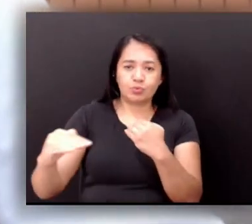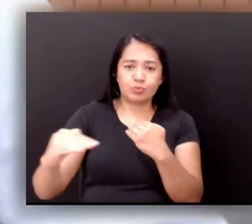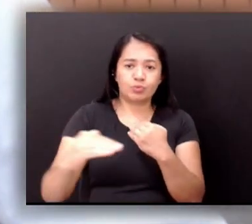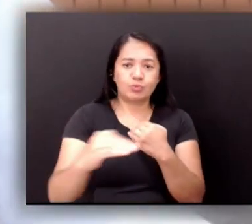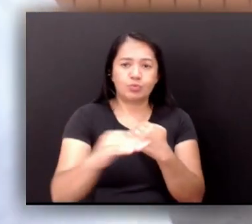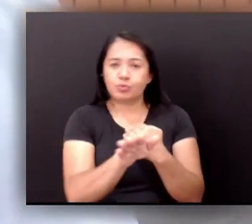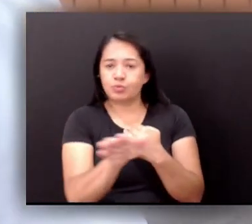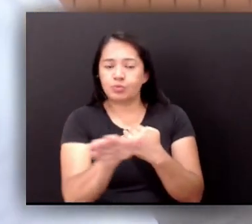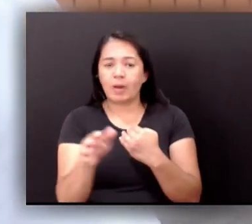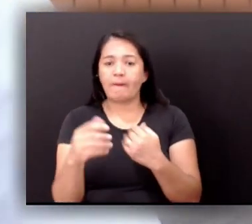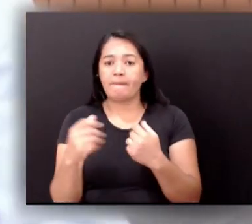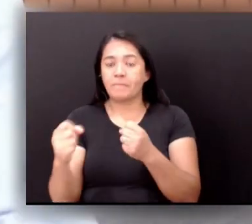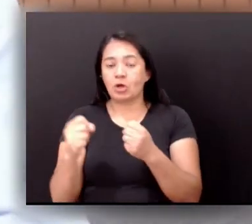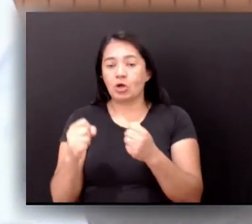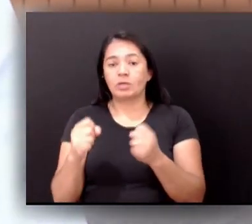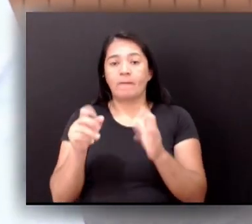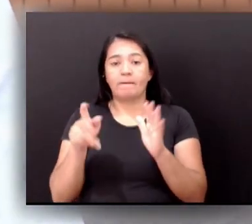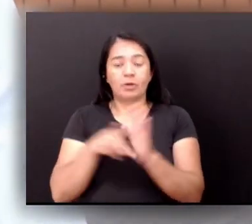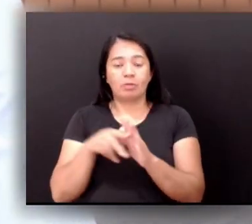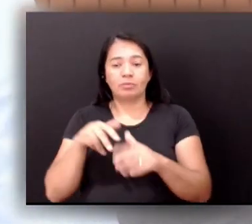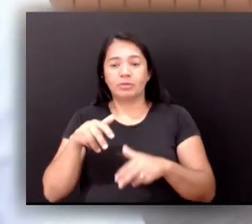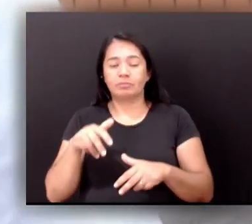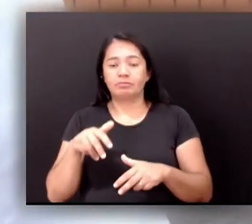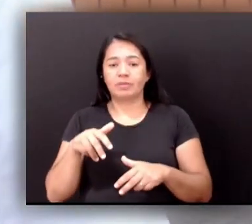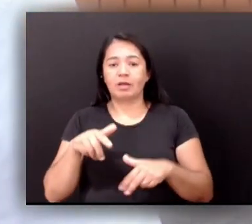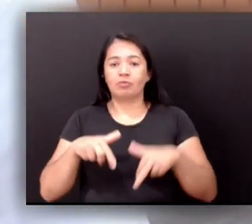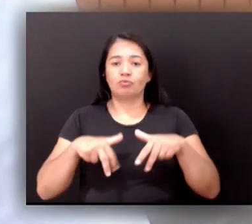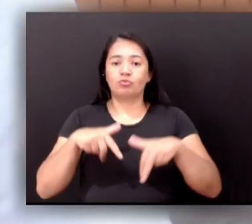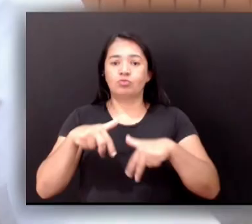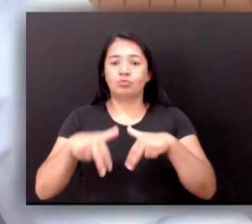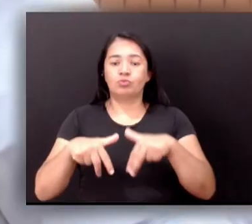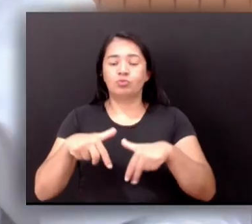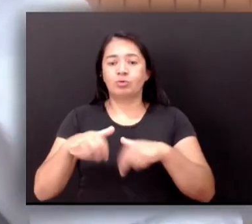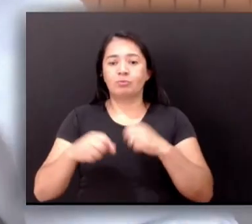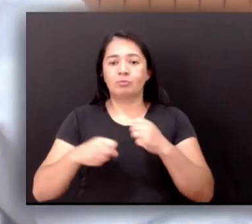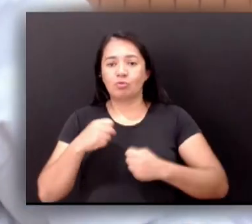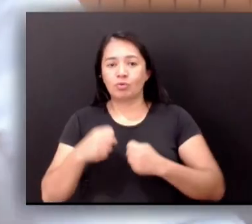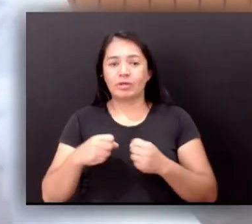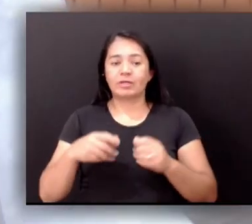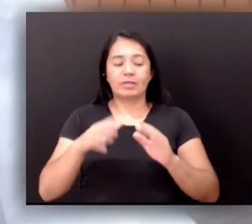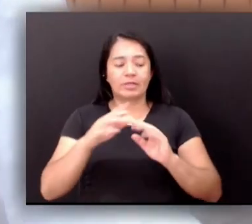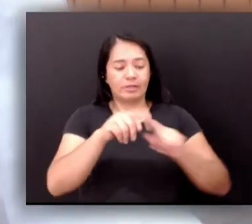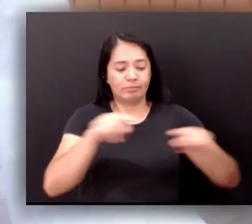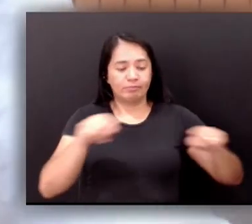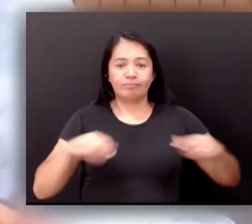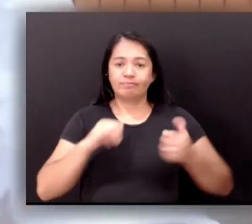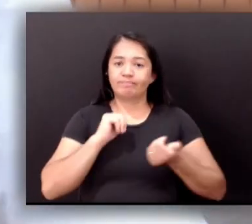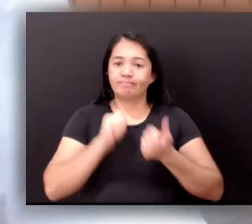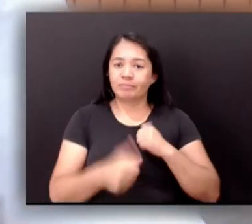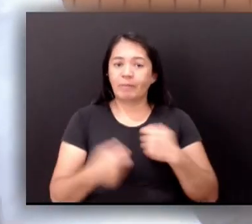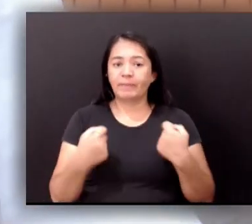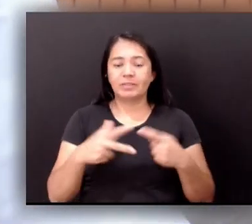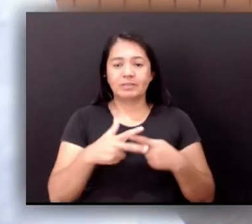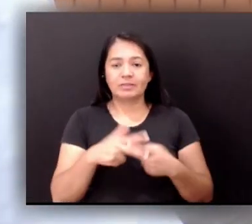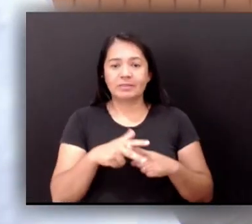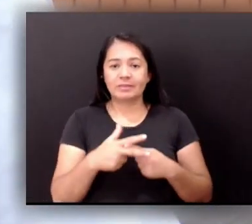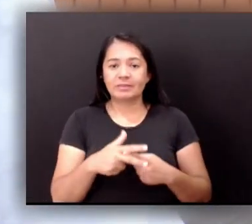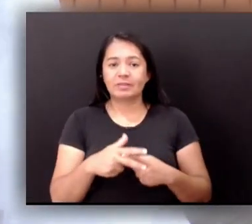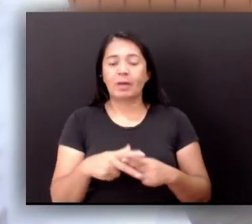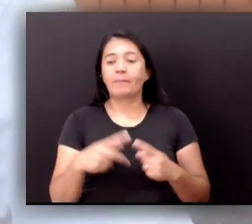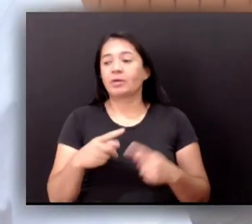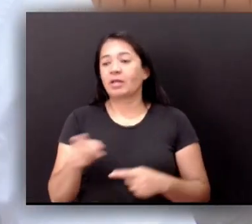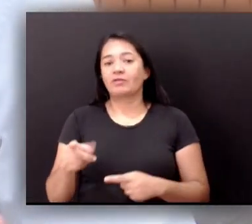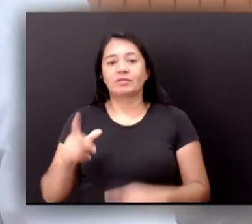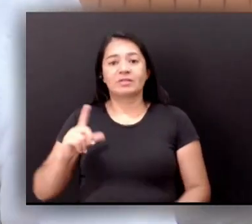de corrida, que as quadras sejam revitalizadas, então que você tenha uma área de lazer com acesso diário,